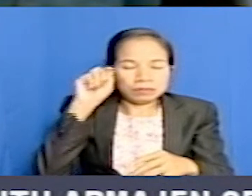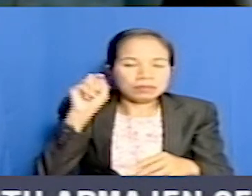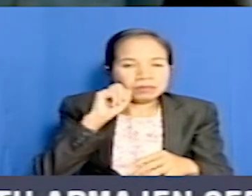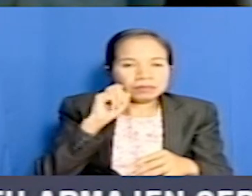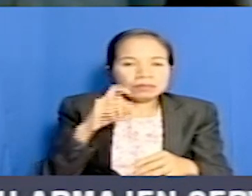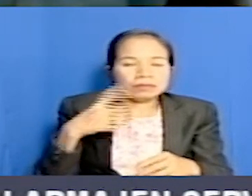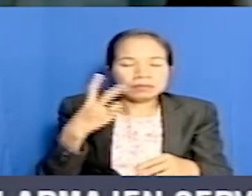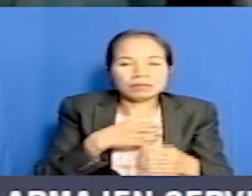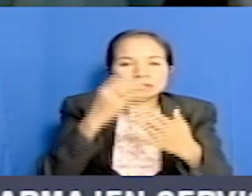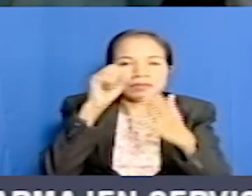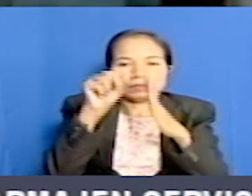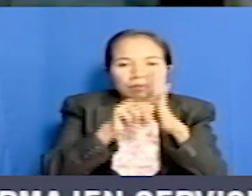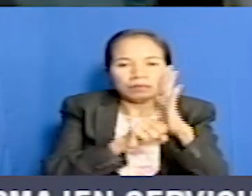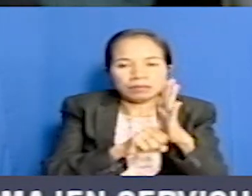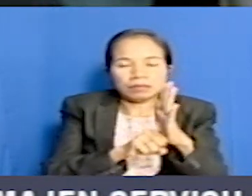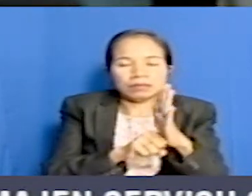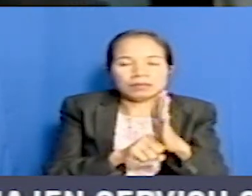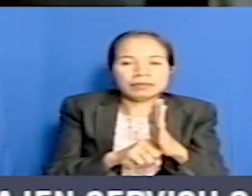amne regimento, amne